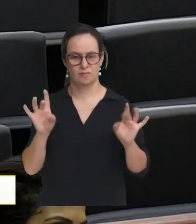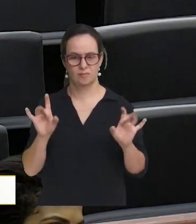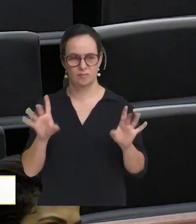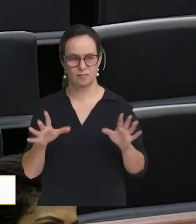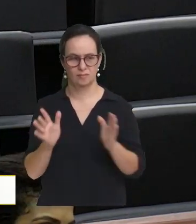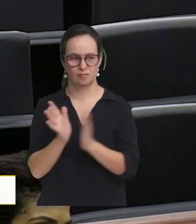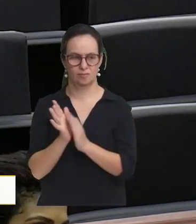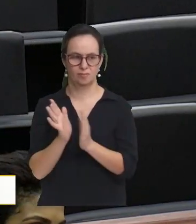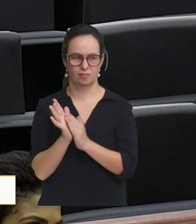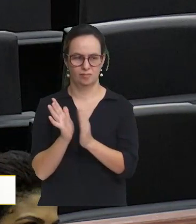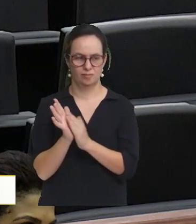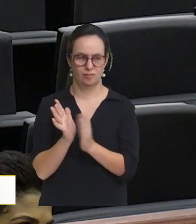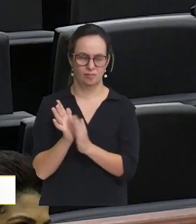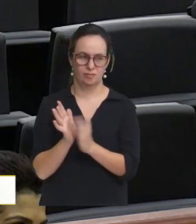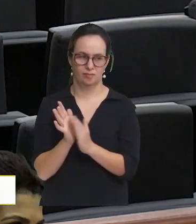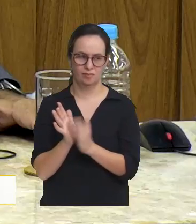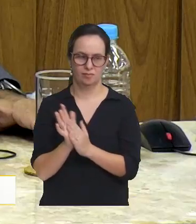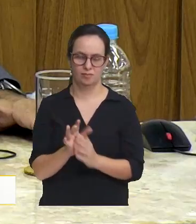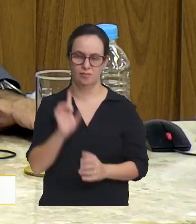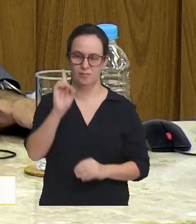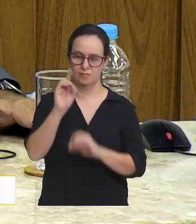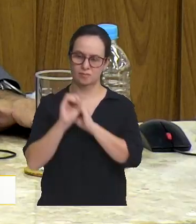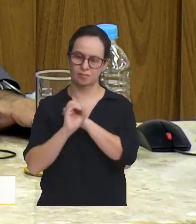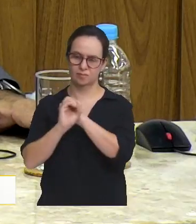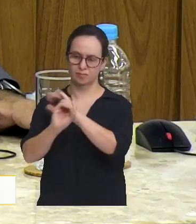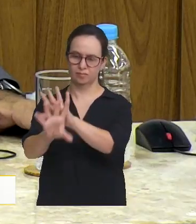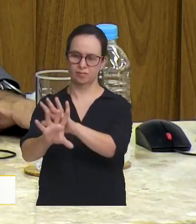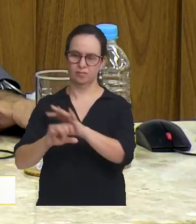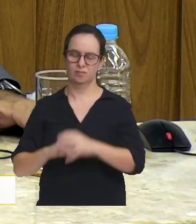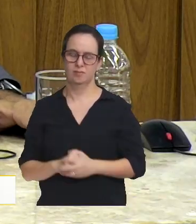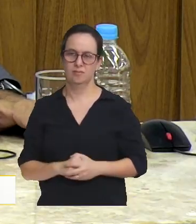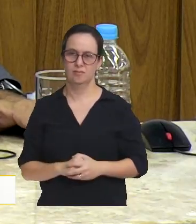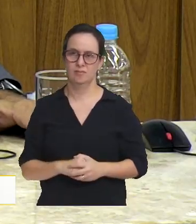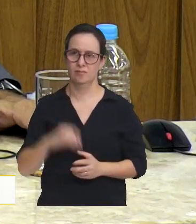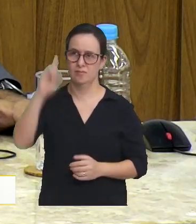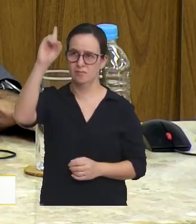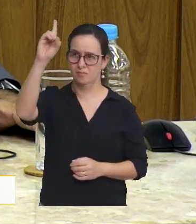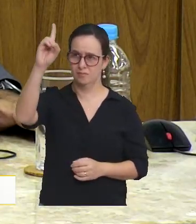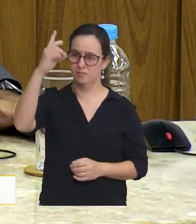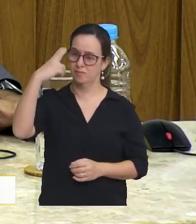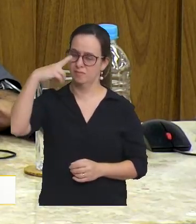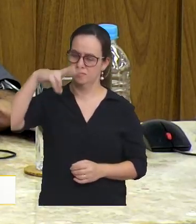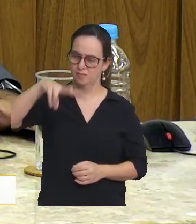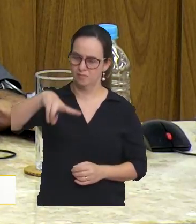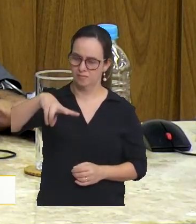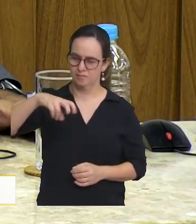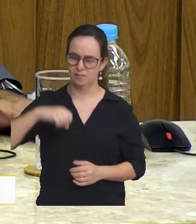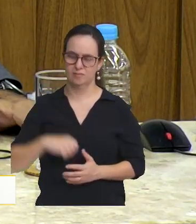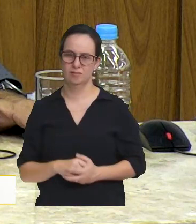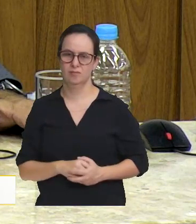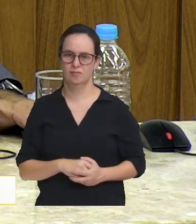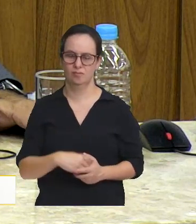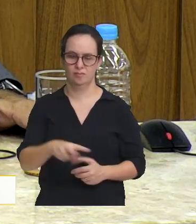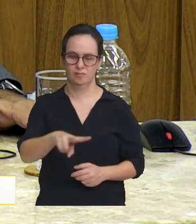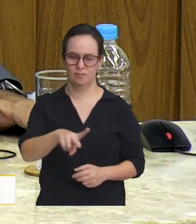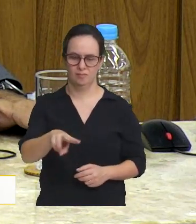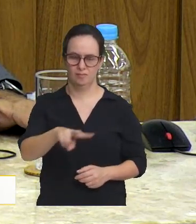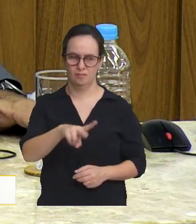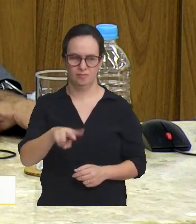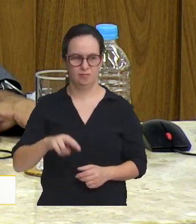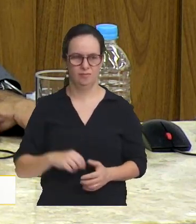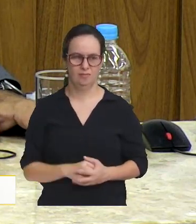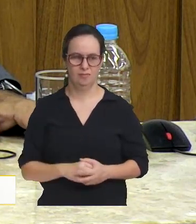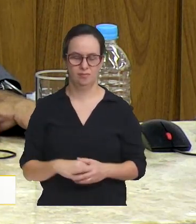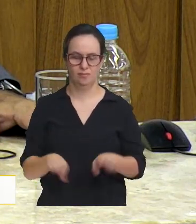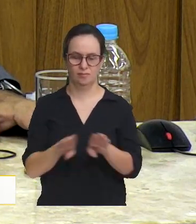parabenizar mesmo vocês. Que Deus os abençoe. Onde ele está olhando por vocês e está olhando por todos nós aqui na cidade, porque